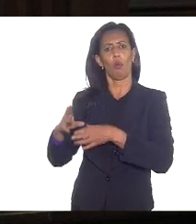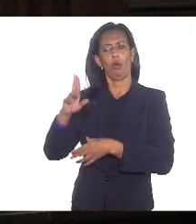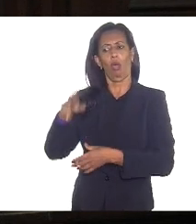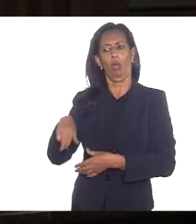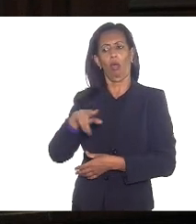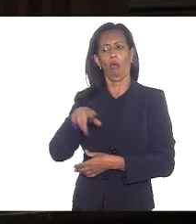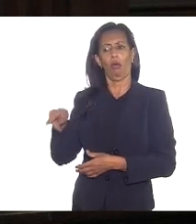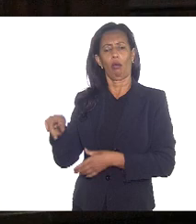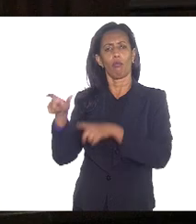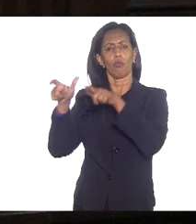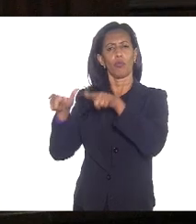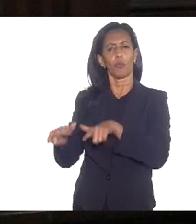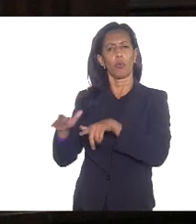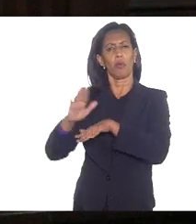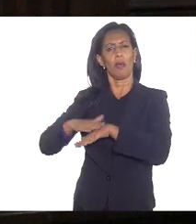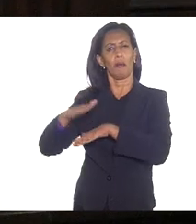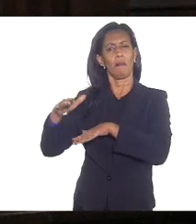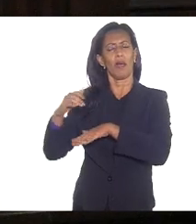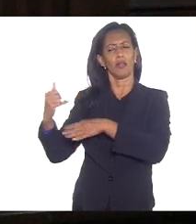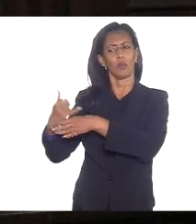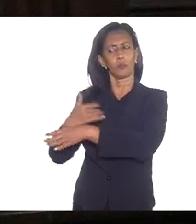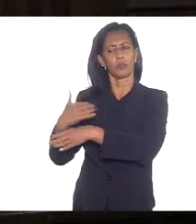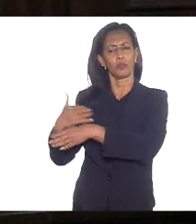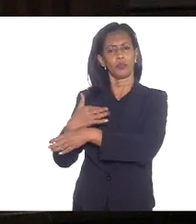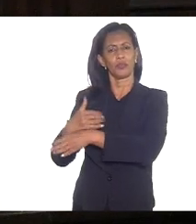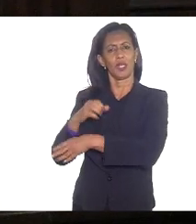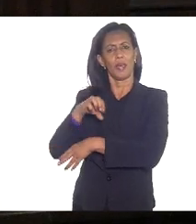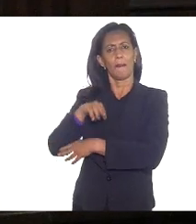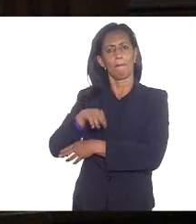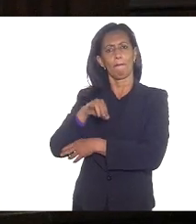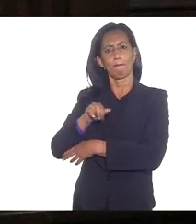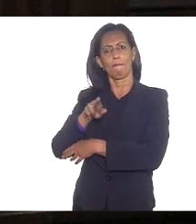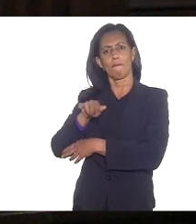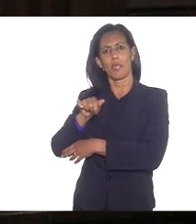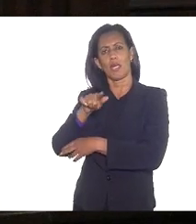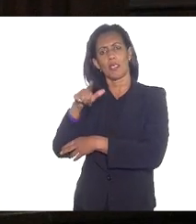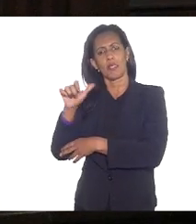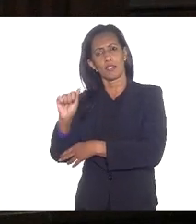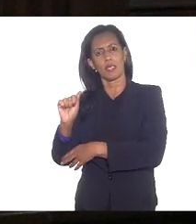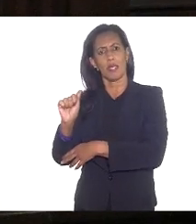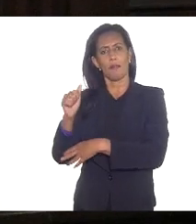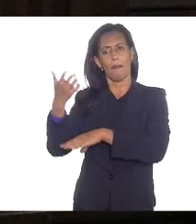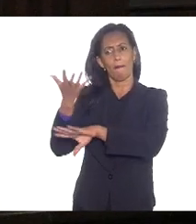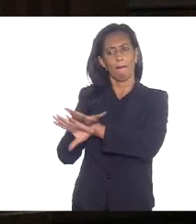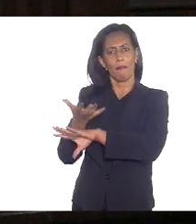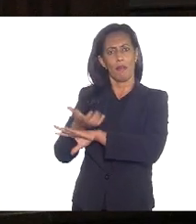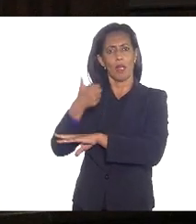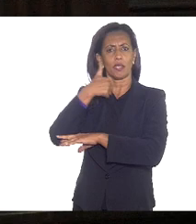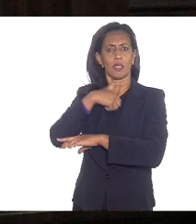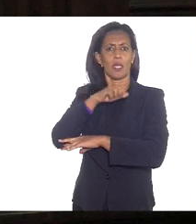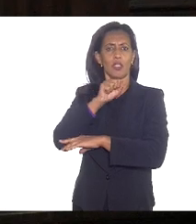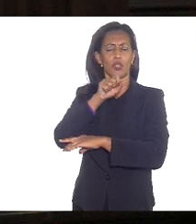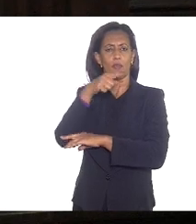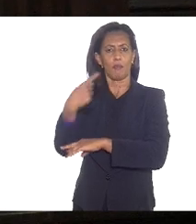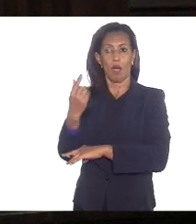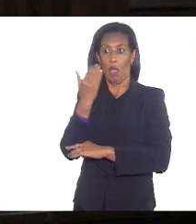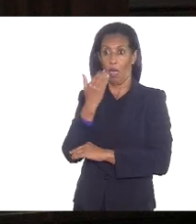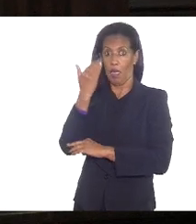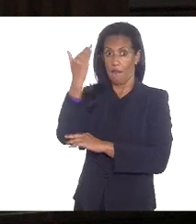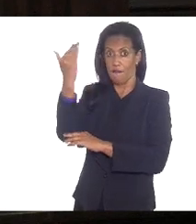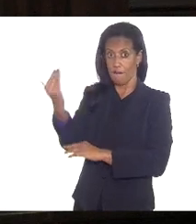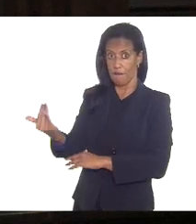no local mais emblemático da cidade de Miracema, Praça das Mães, em frente à matriz, no